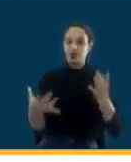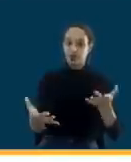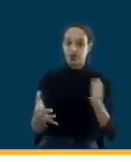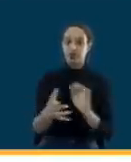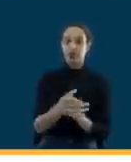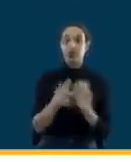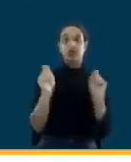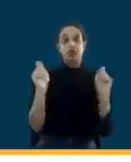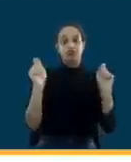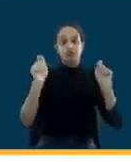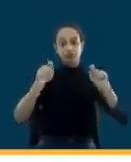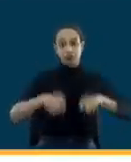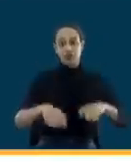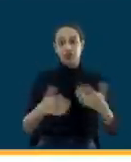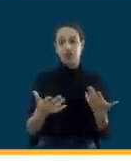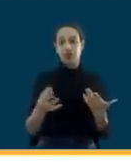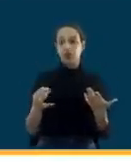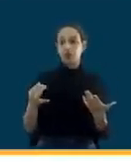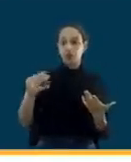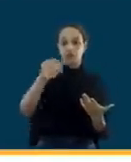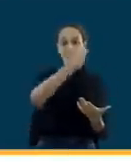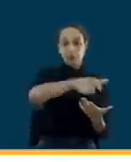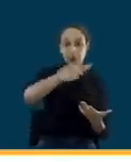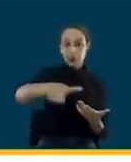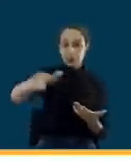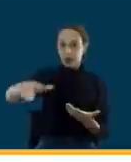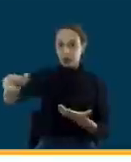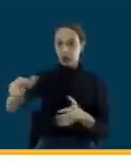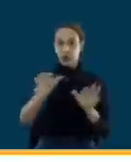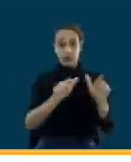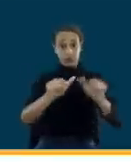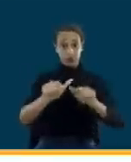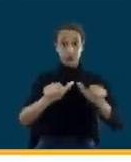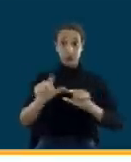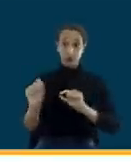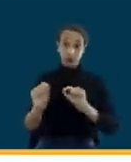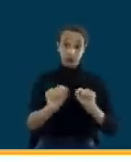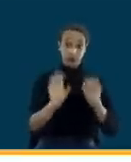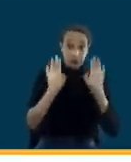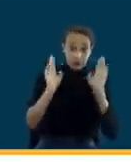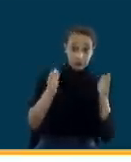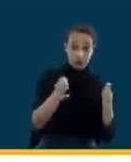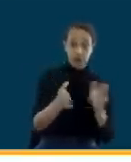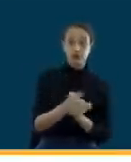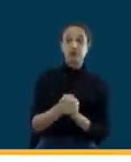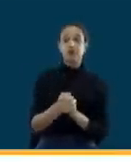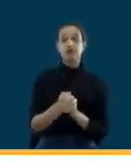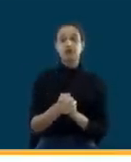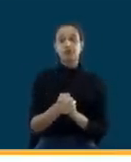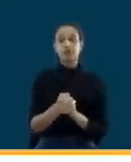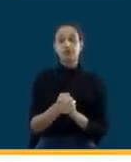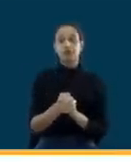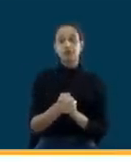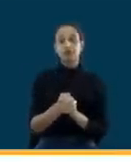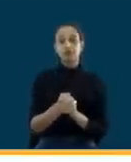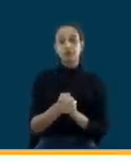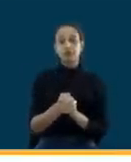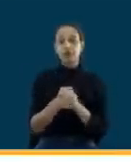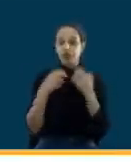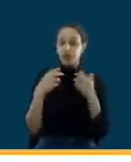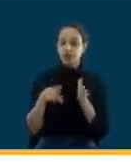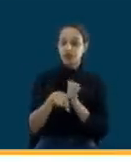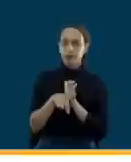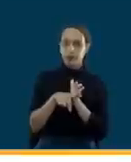possibilidade de trazer todas as pessoas envolvidas a buscar esses cadastros, as